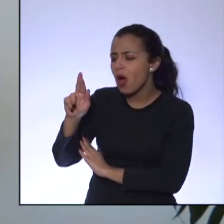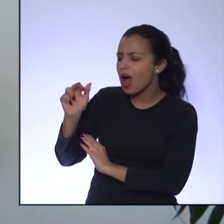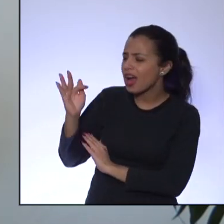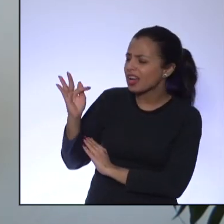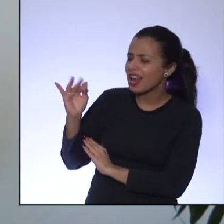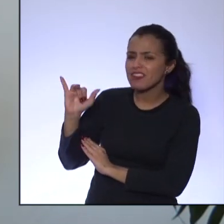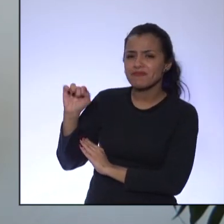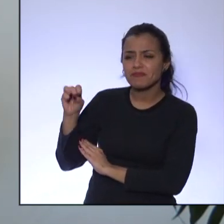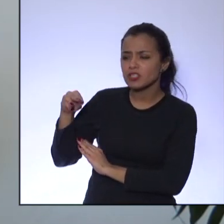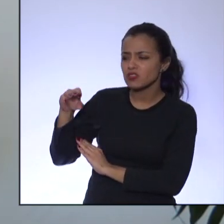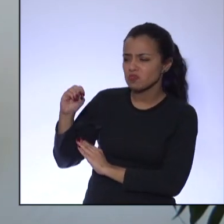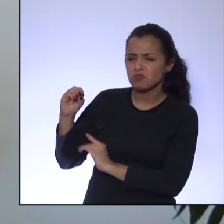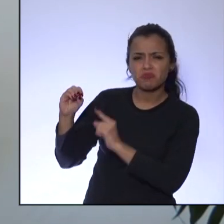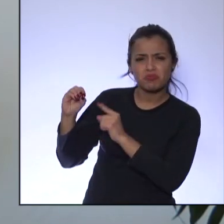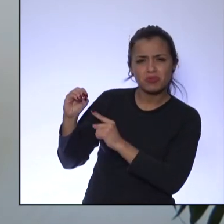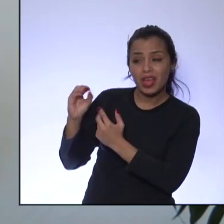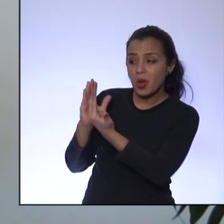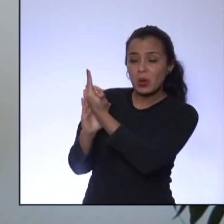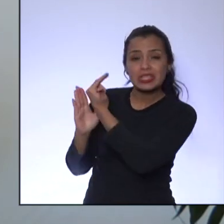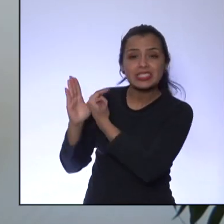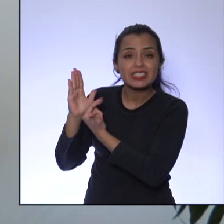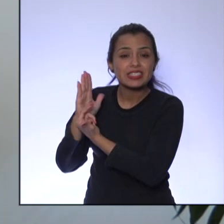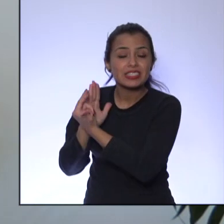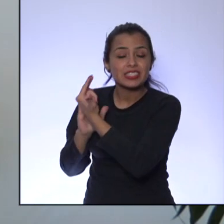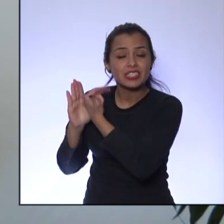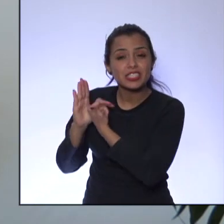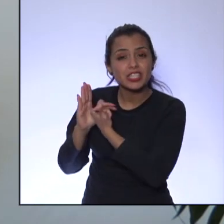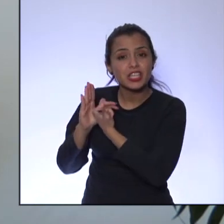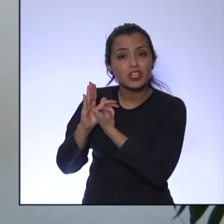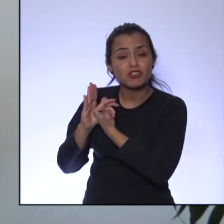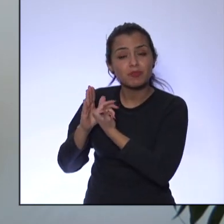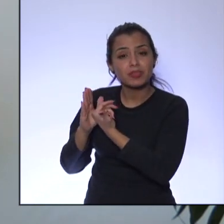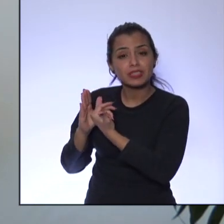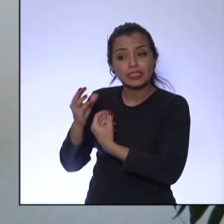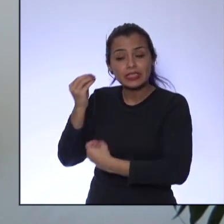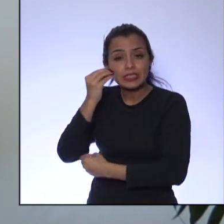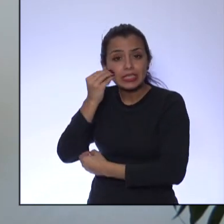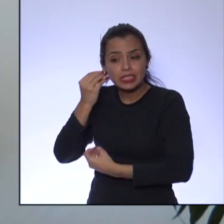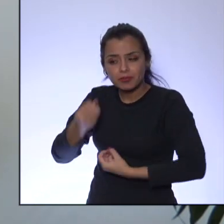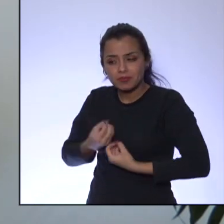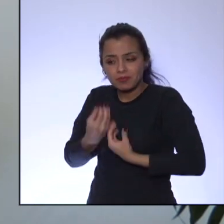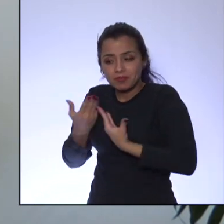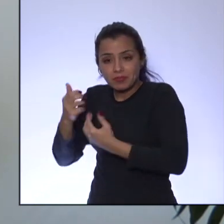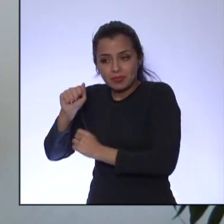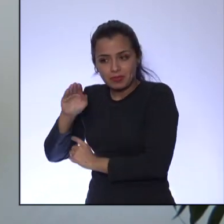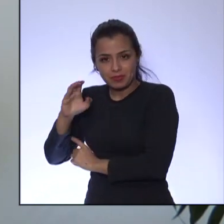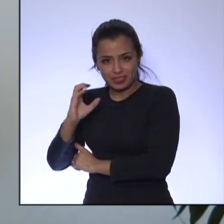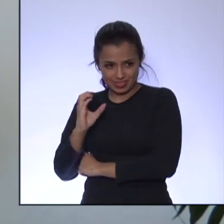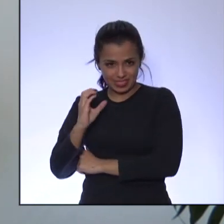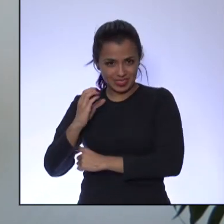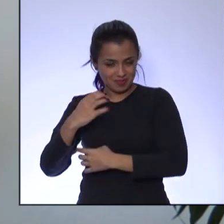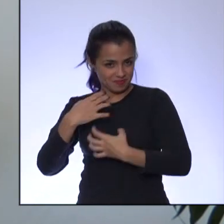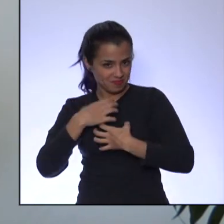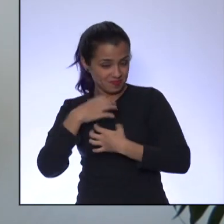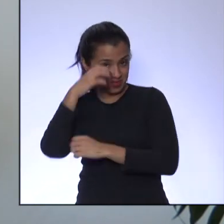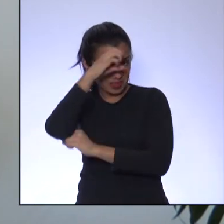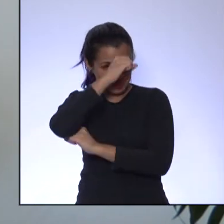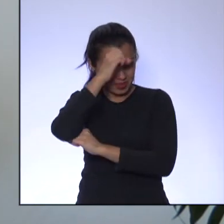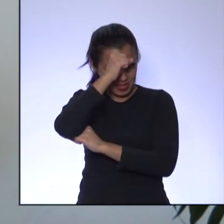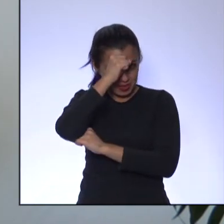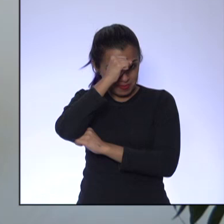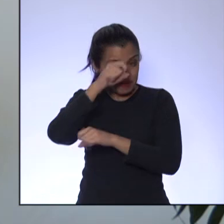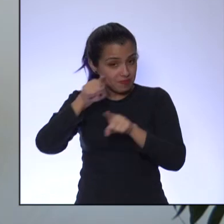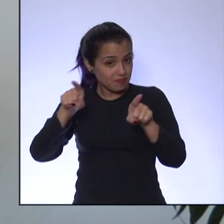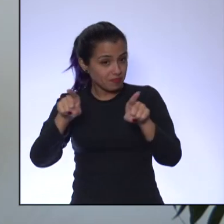o desenho pode ser considerado como uma das primeiras manifestações do processo de alfabetização. Em seguida, com